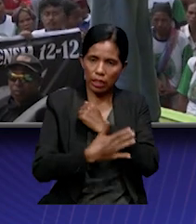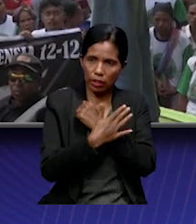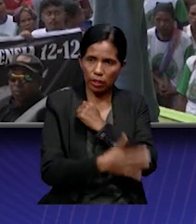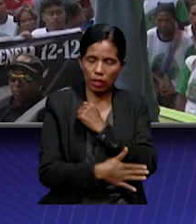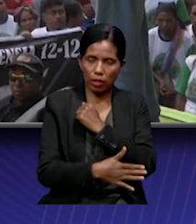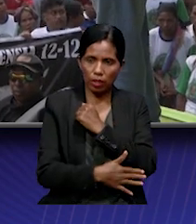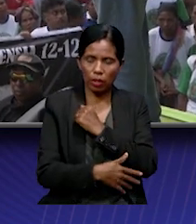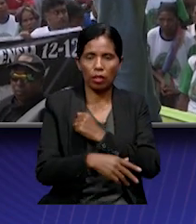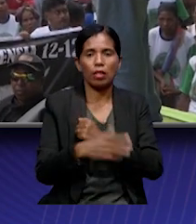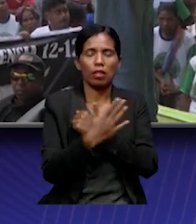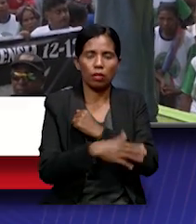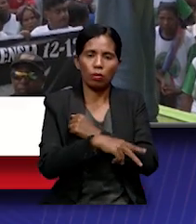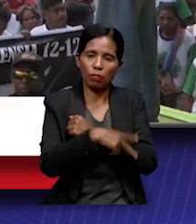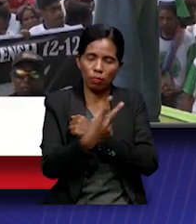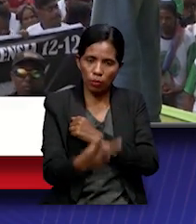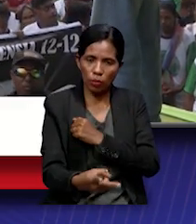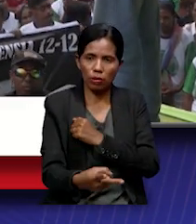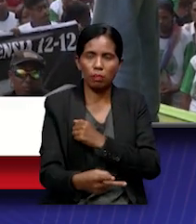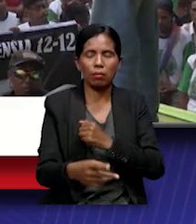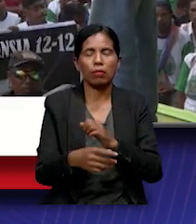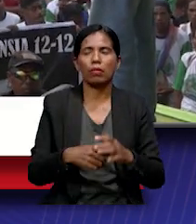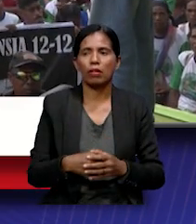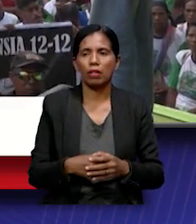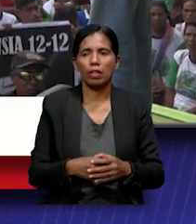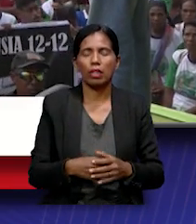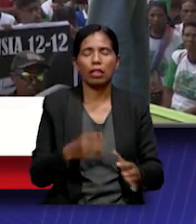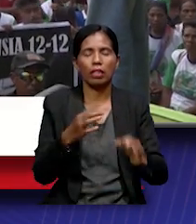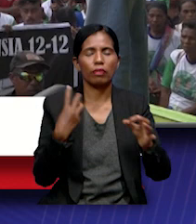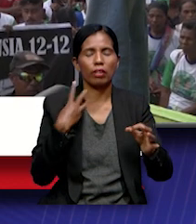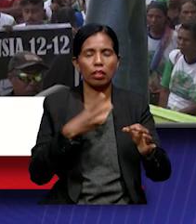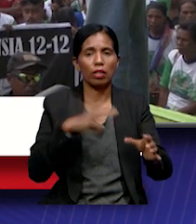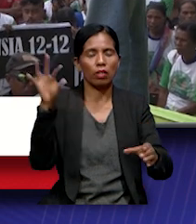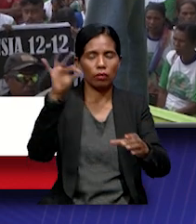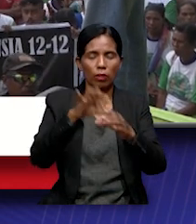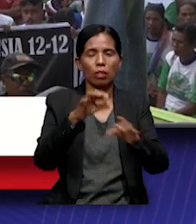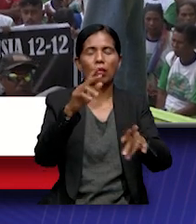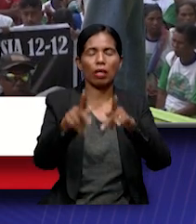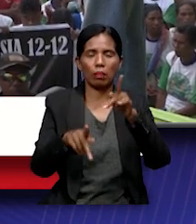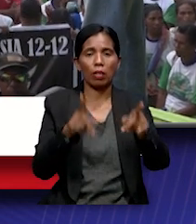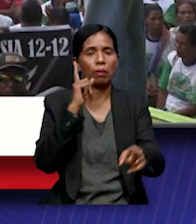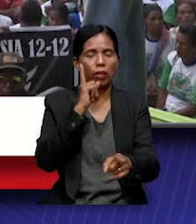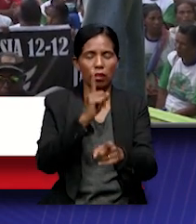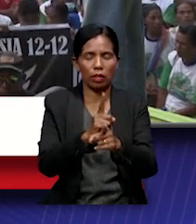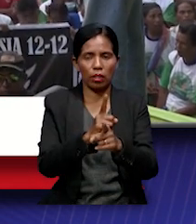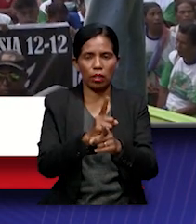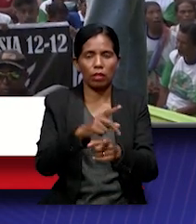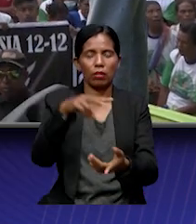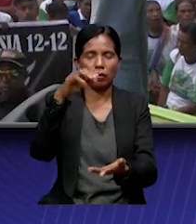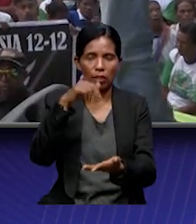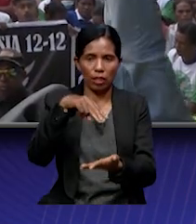Muno Barraicuac ou e da volta ba Emmanuel Veloz onde Hamidi